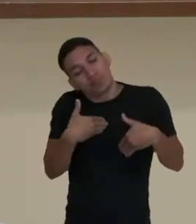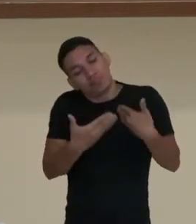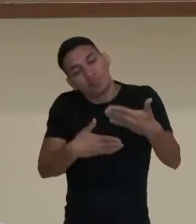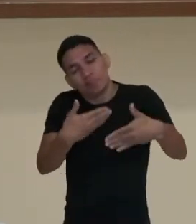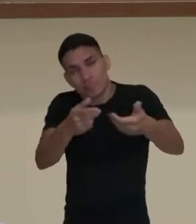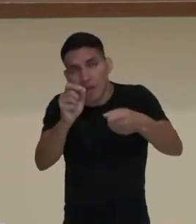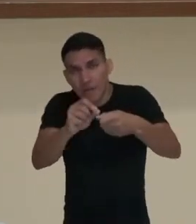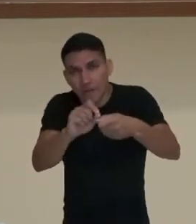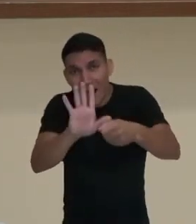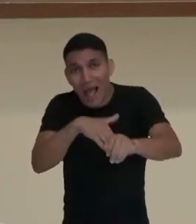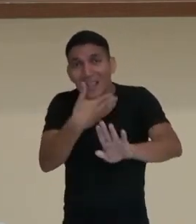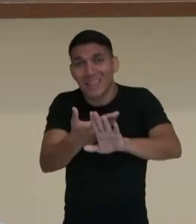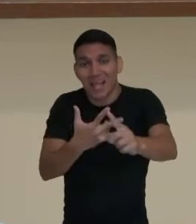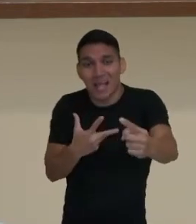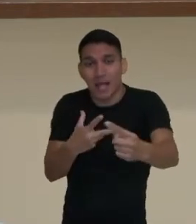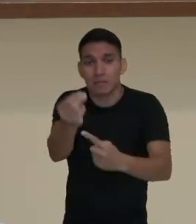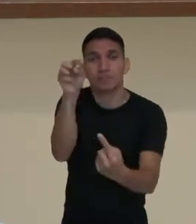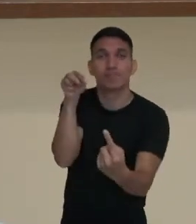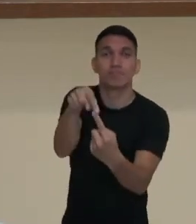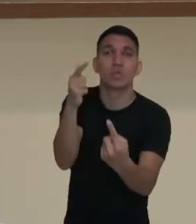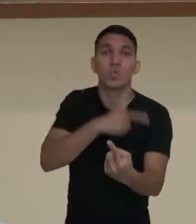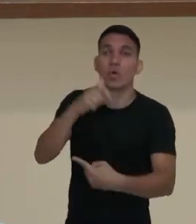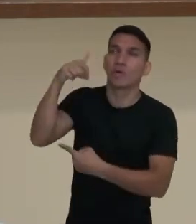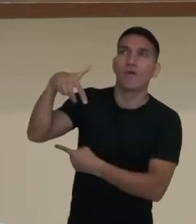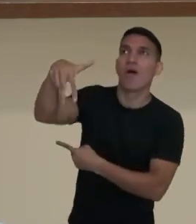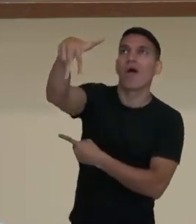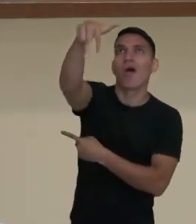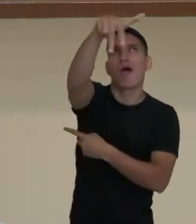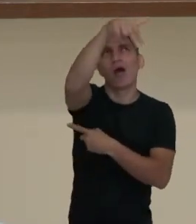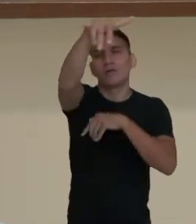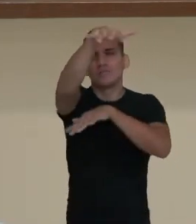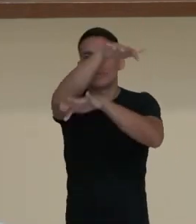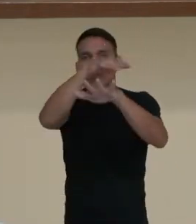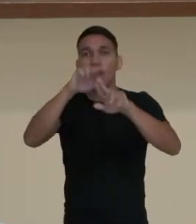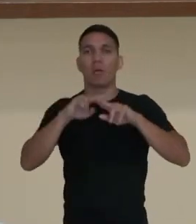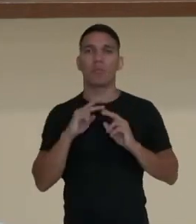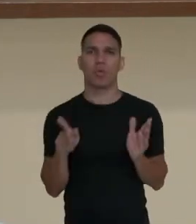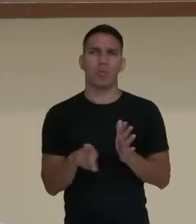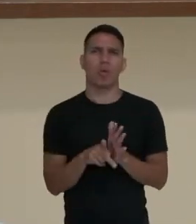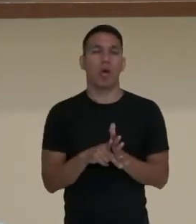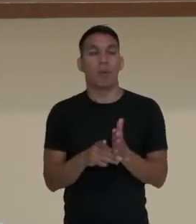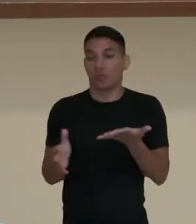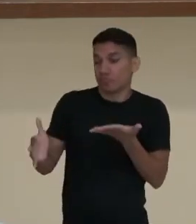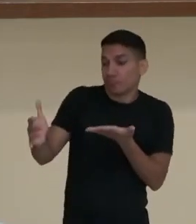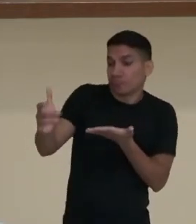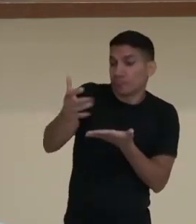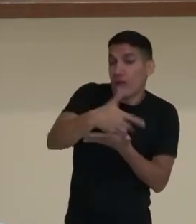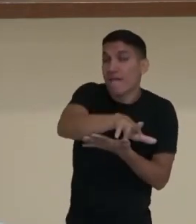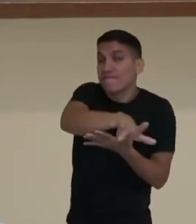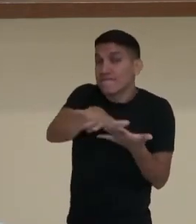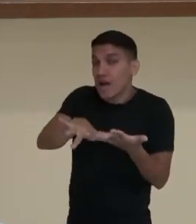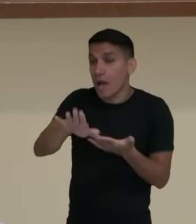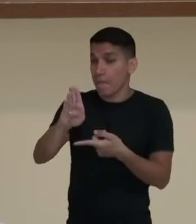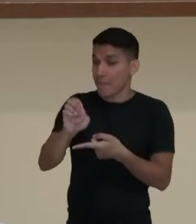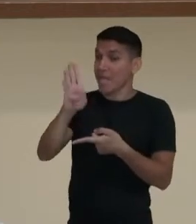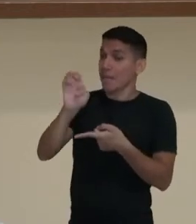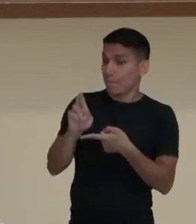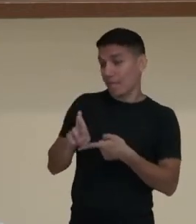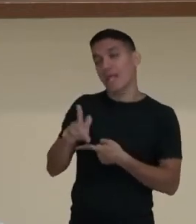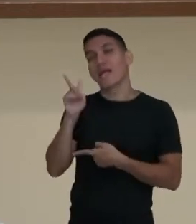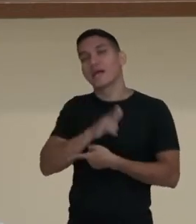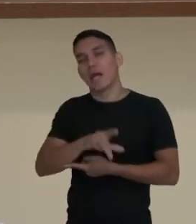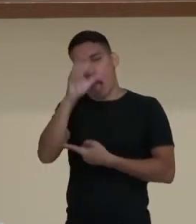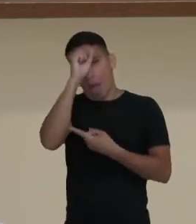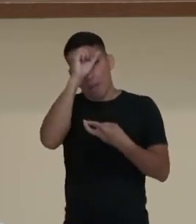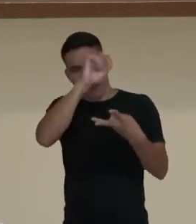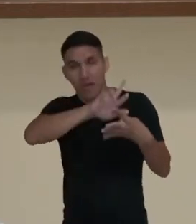dar para chegar até lá? Para ser um astronauta? Então, o beber de várias fontes é aprender de tudo um pouco, para quando você